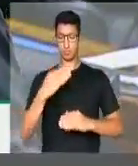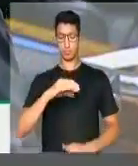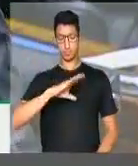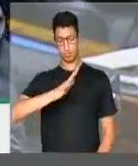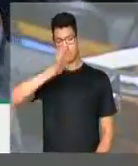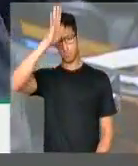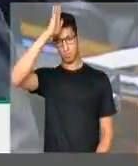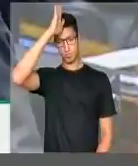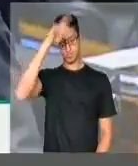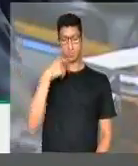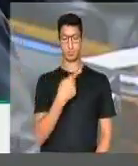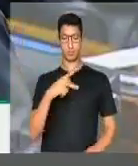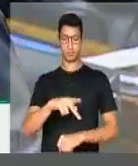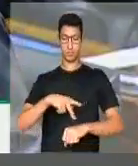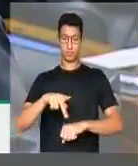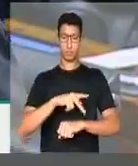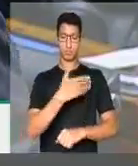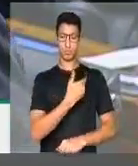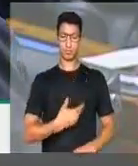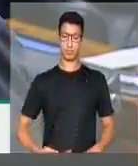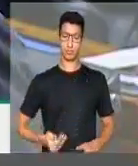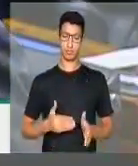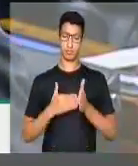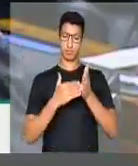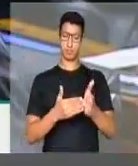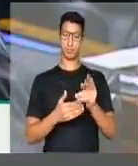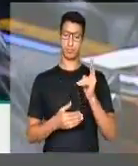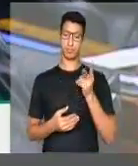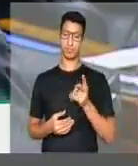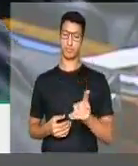Bombeiros Militares do nosso país, o governo